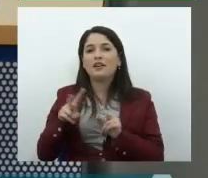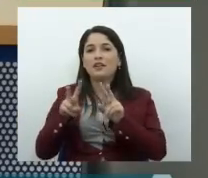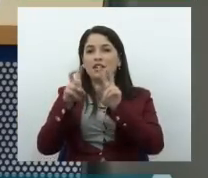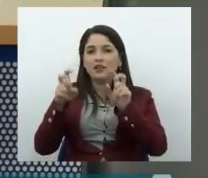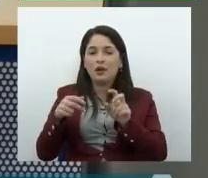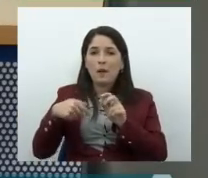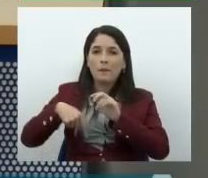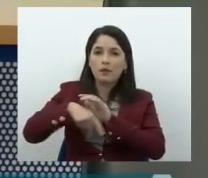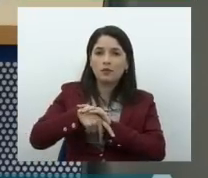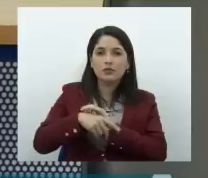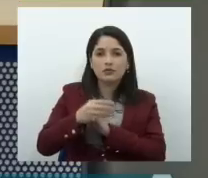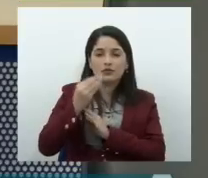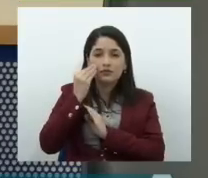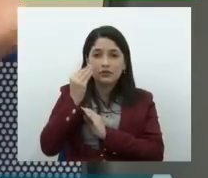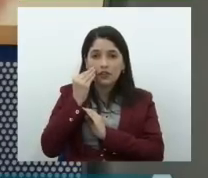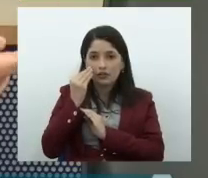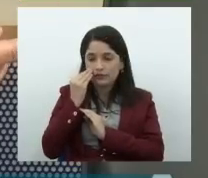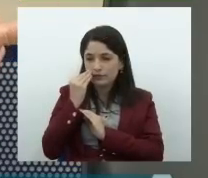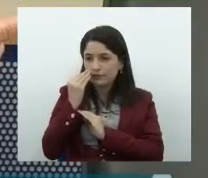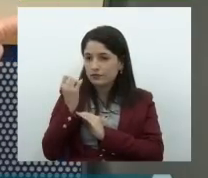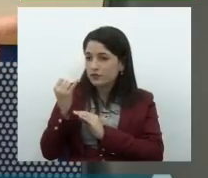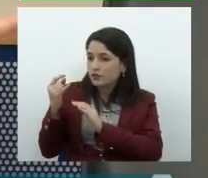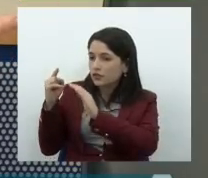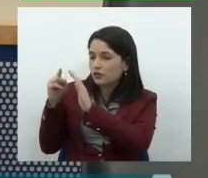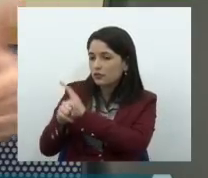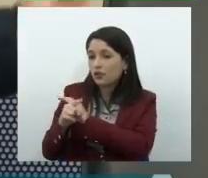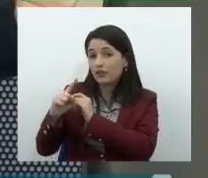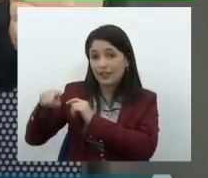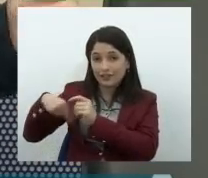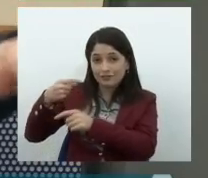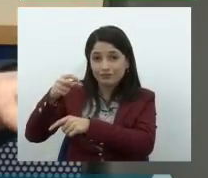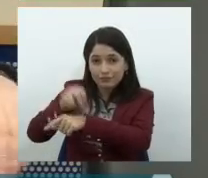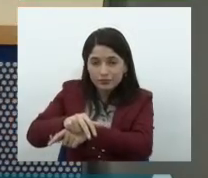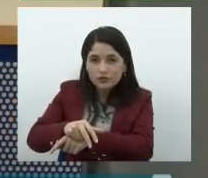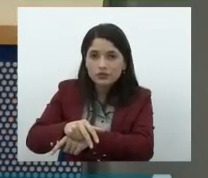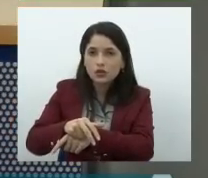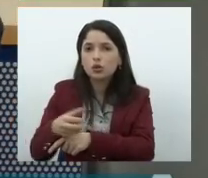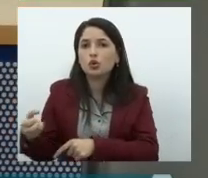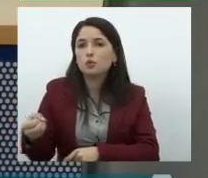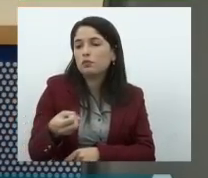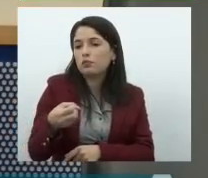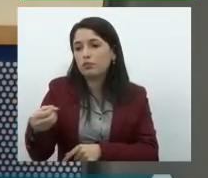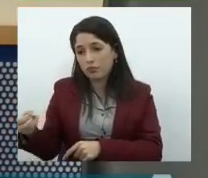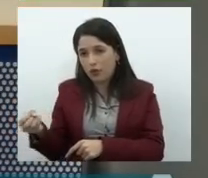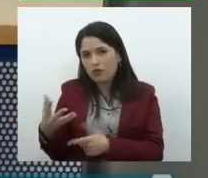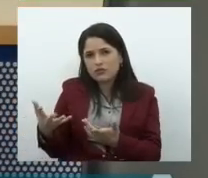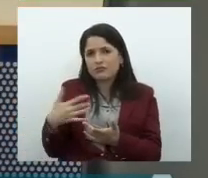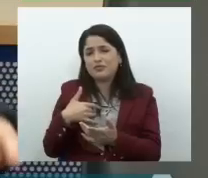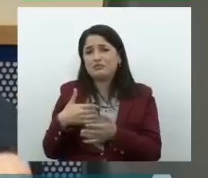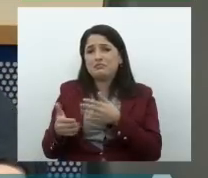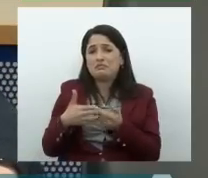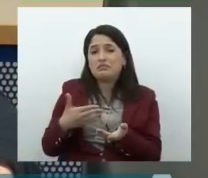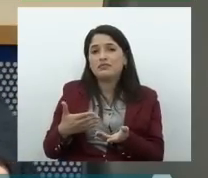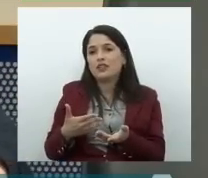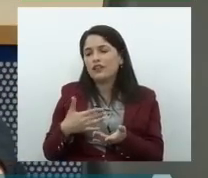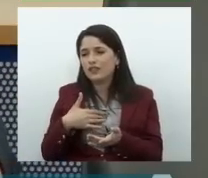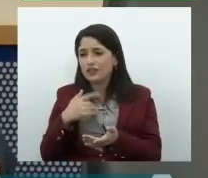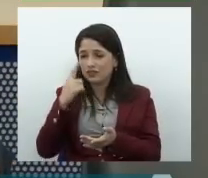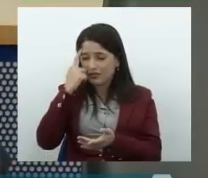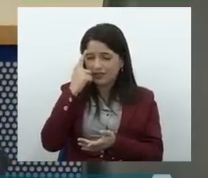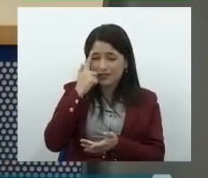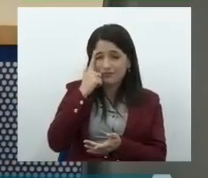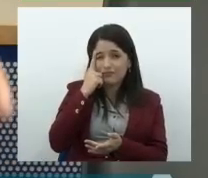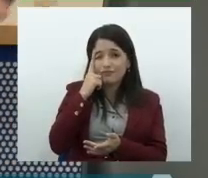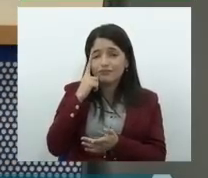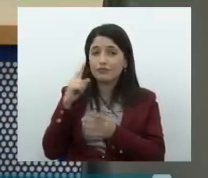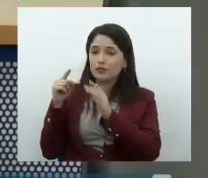bem colocada, se você entrará no próximo governo, seja ele qual for. Essa é uma questão que, às vezes, a gente fica se